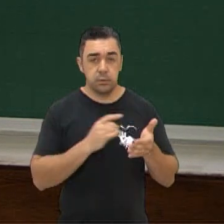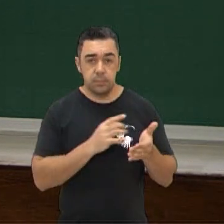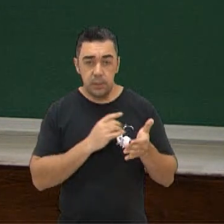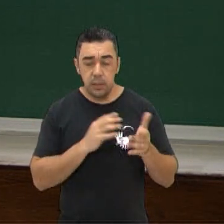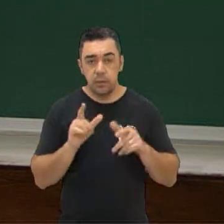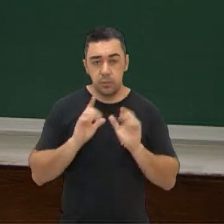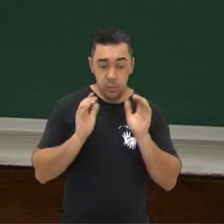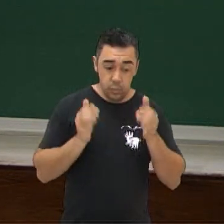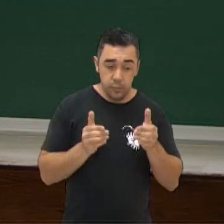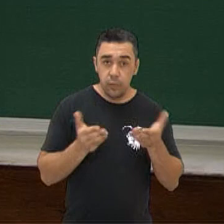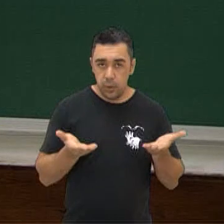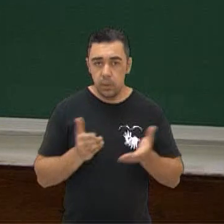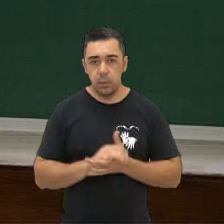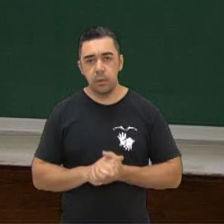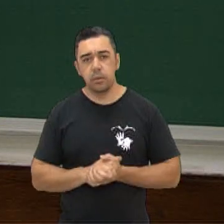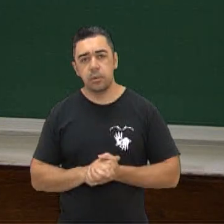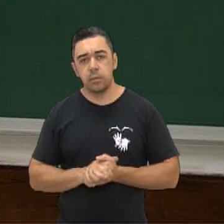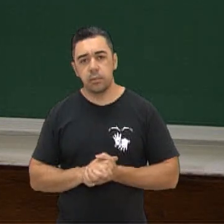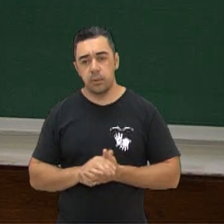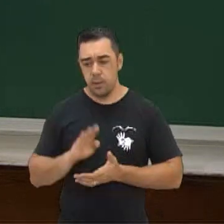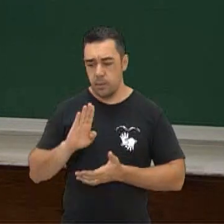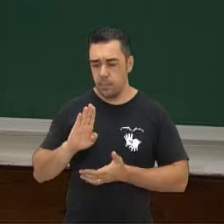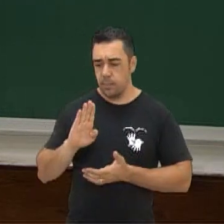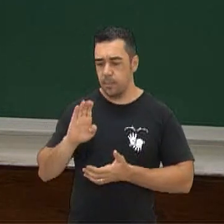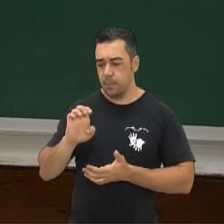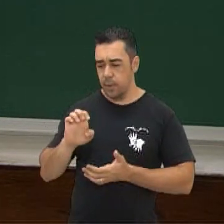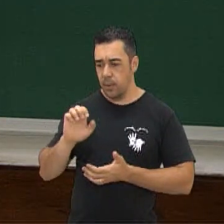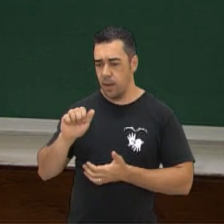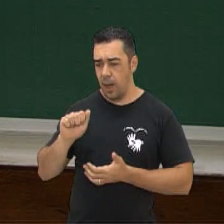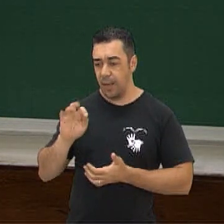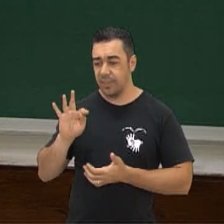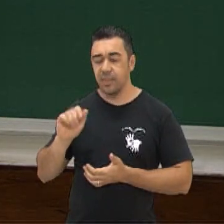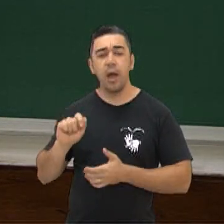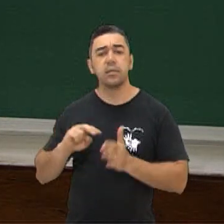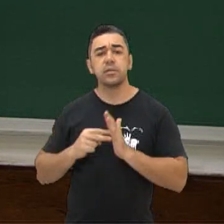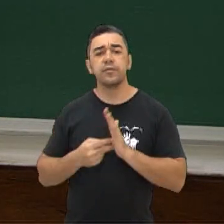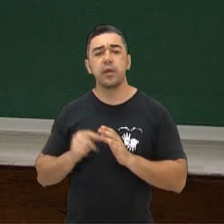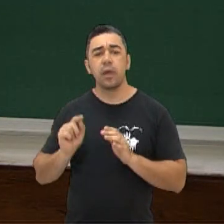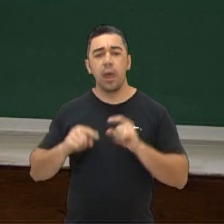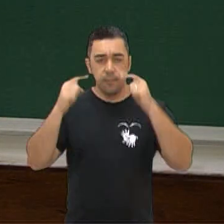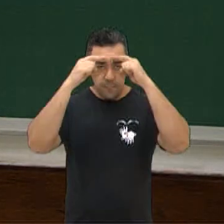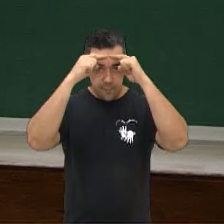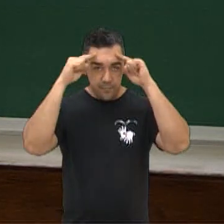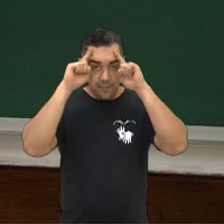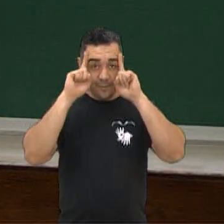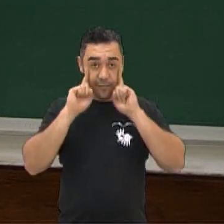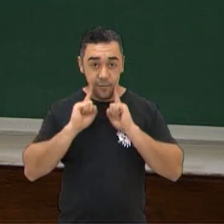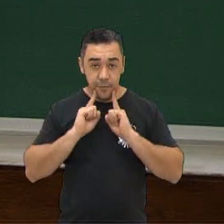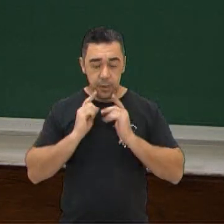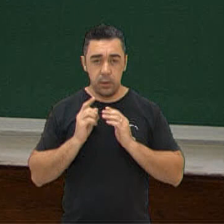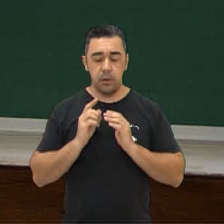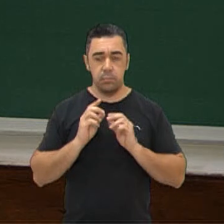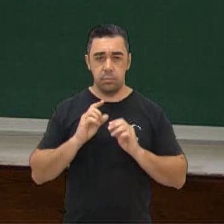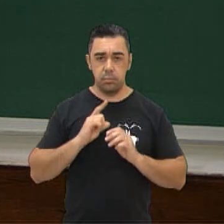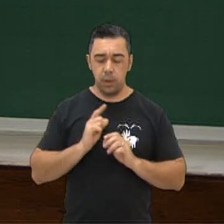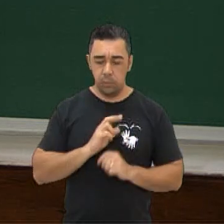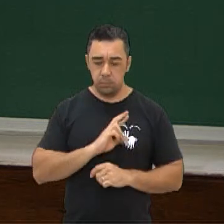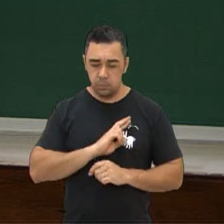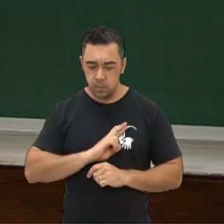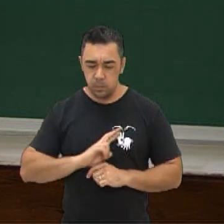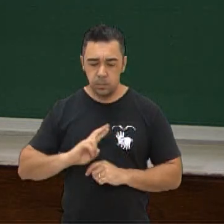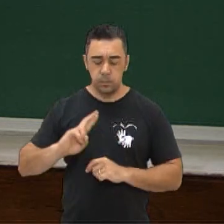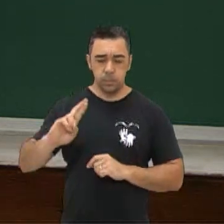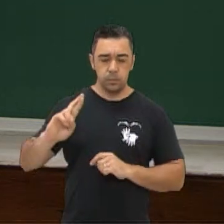e concentrada. Beata, quem são as beatas? O que é ser beato, né? A beatitude,